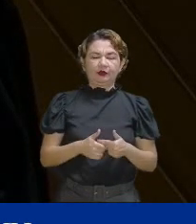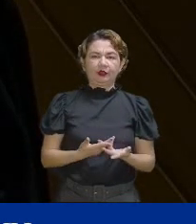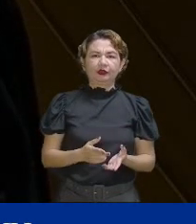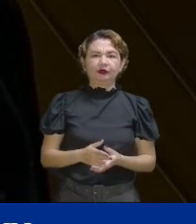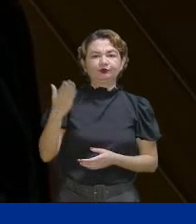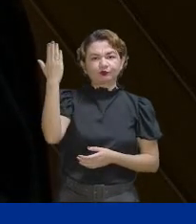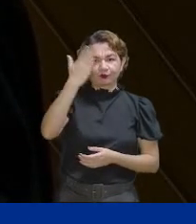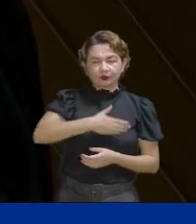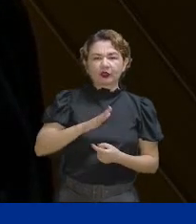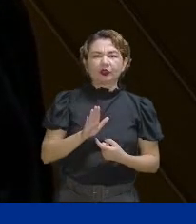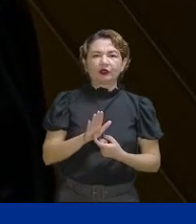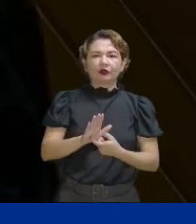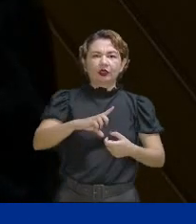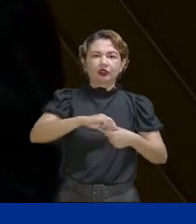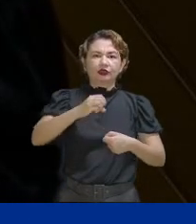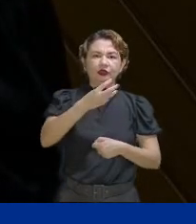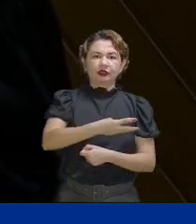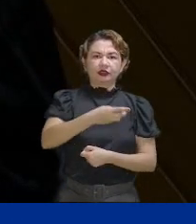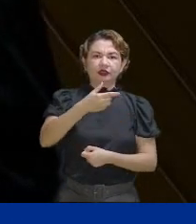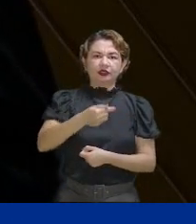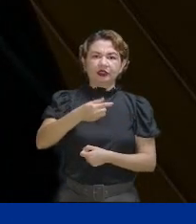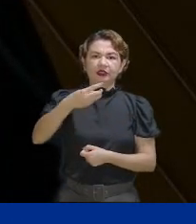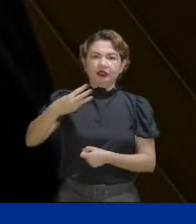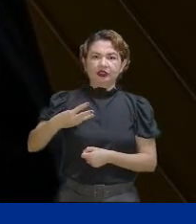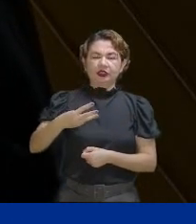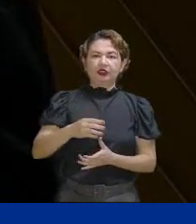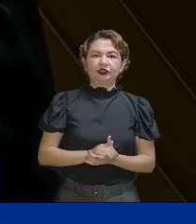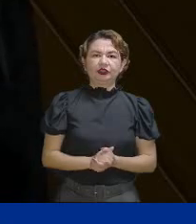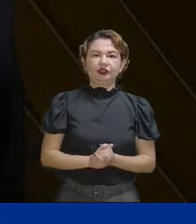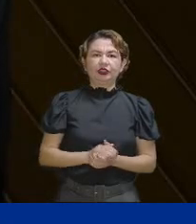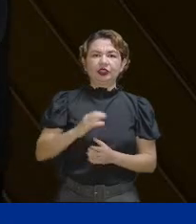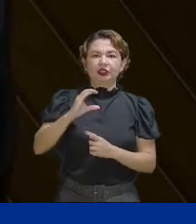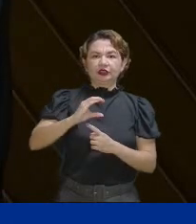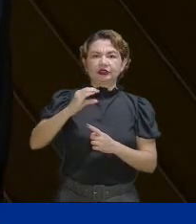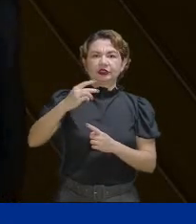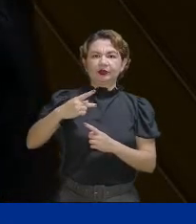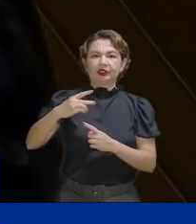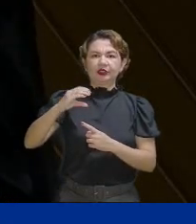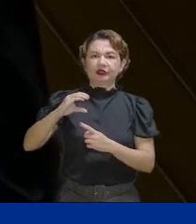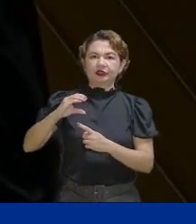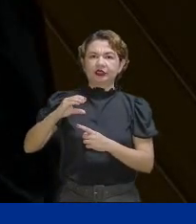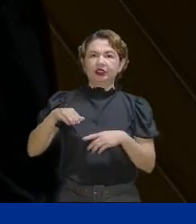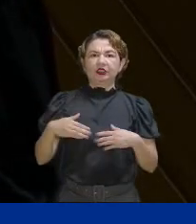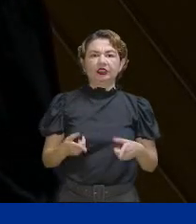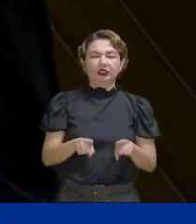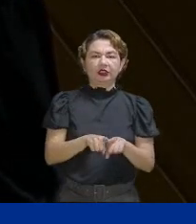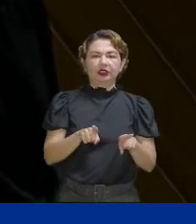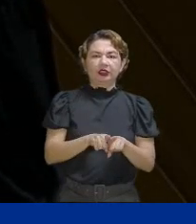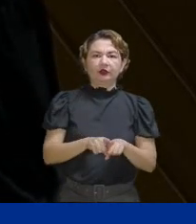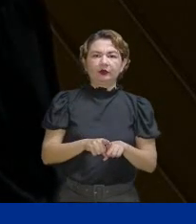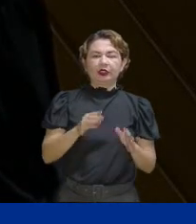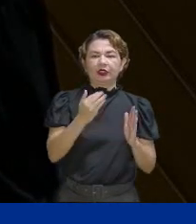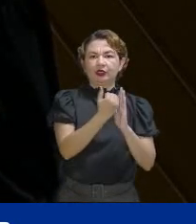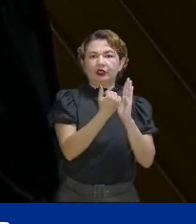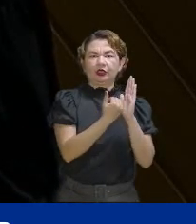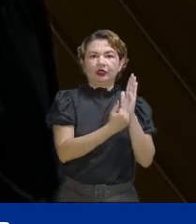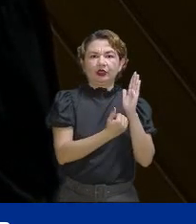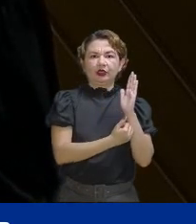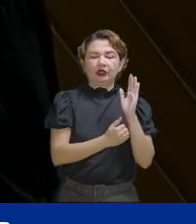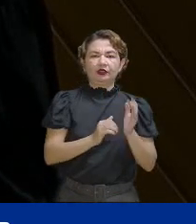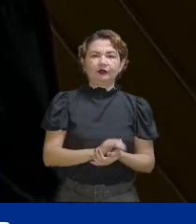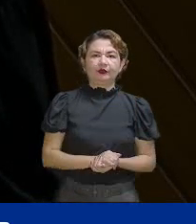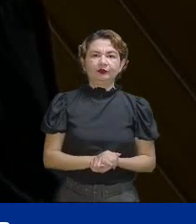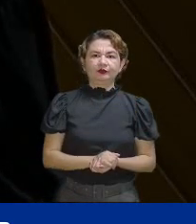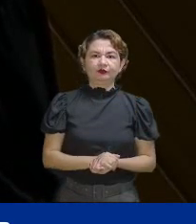da prova nos moldes do artigo 373 do Código de Processo Civil, em observância ao princípio da paridade de